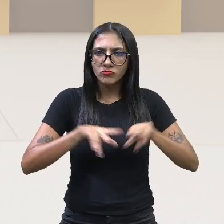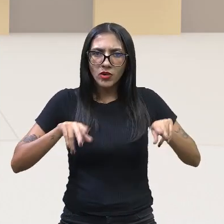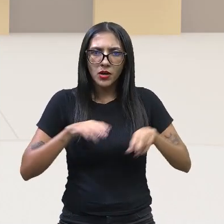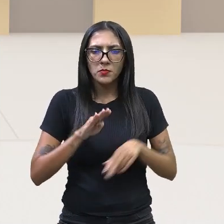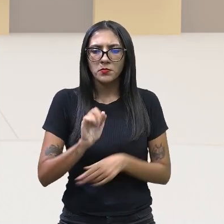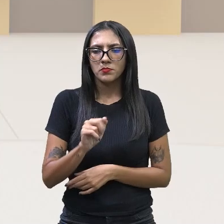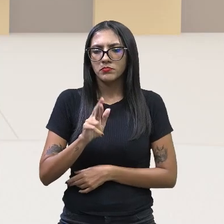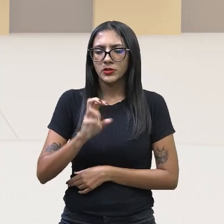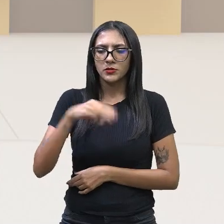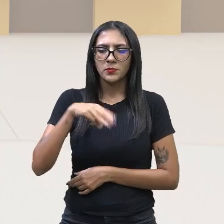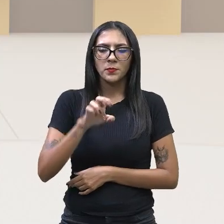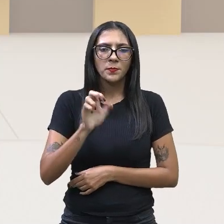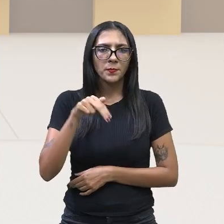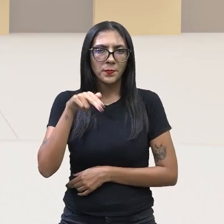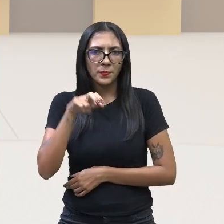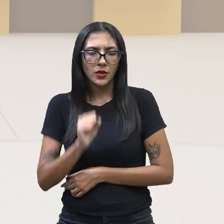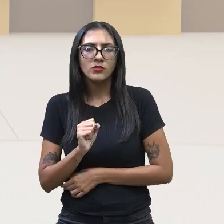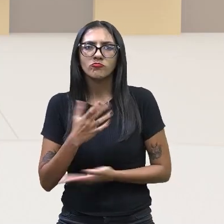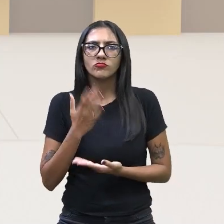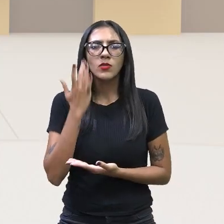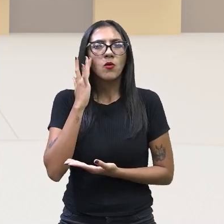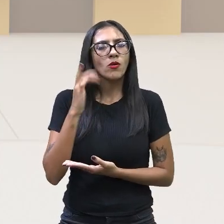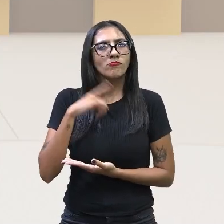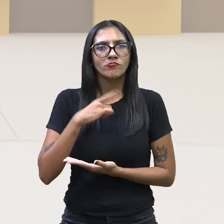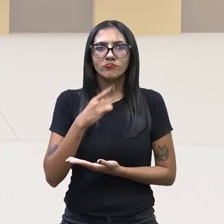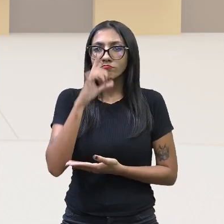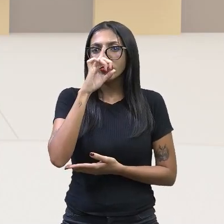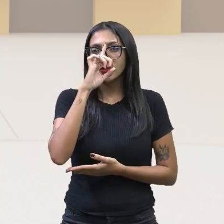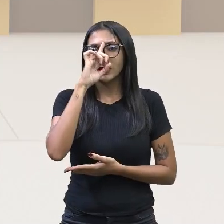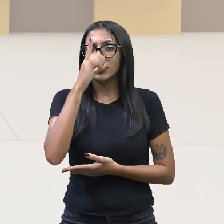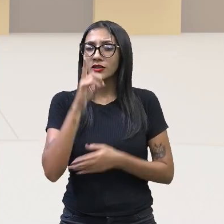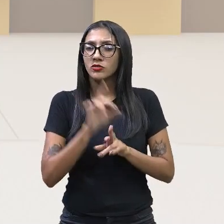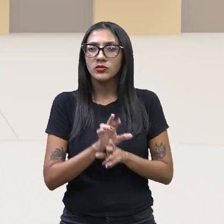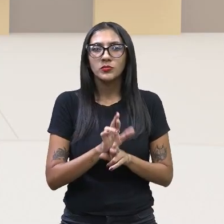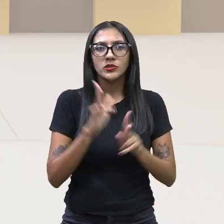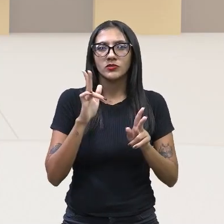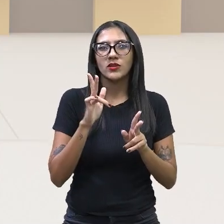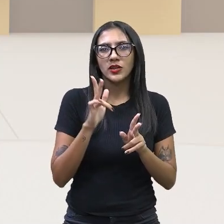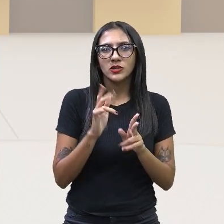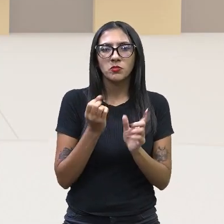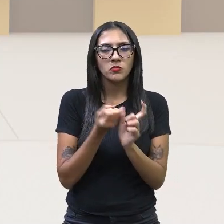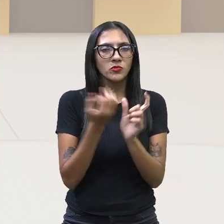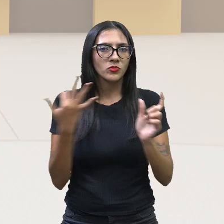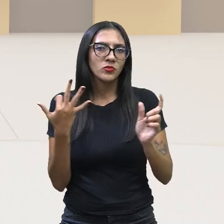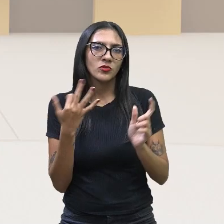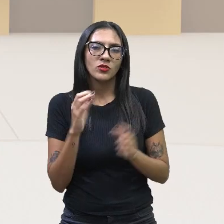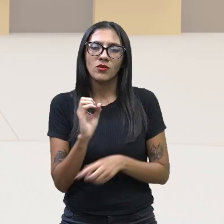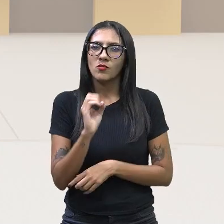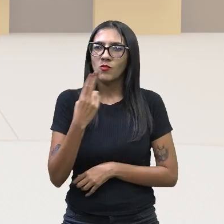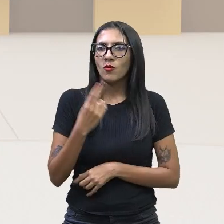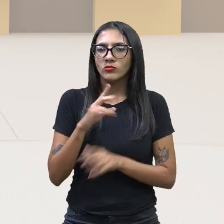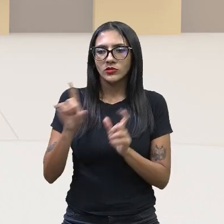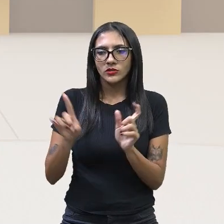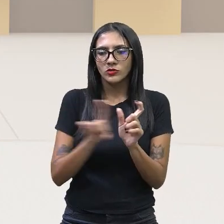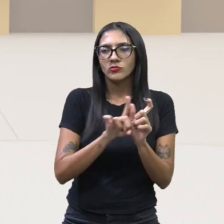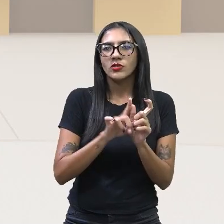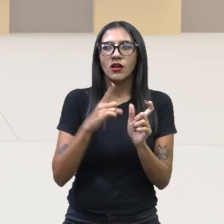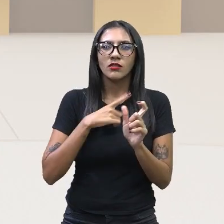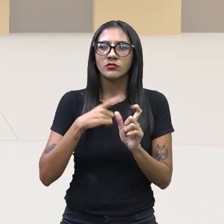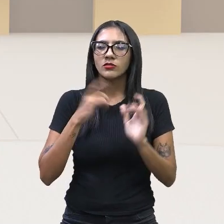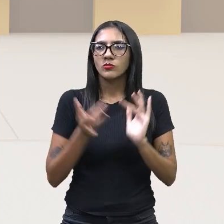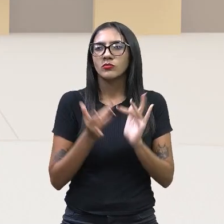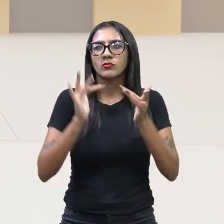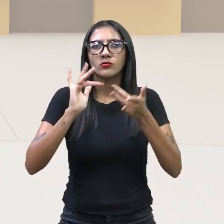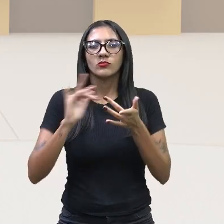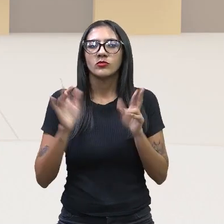seria de vários garçons. Não é? Me parece que não é, seria singular, então nós teríamos dois erros ali também porque no contexto ele começou botando tudo no singular